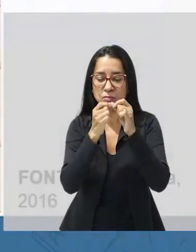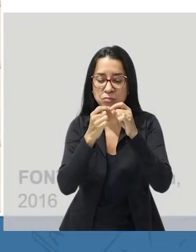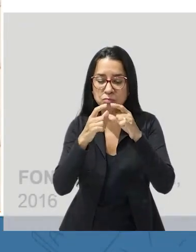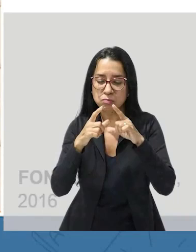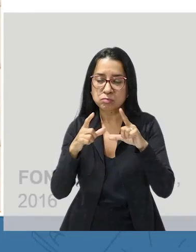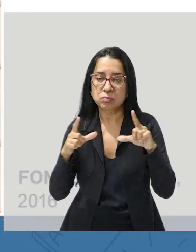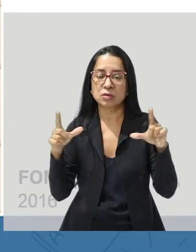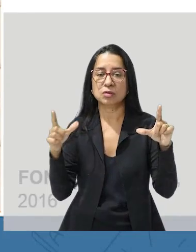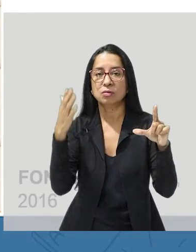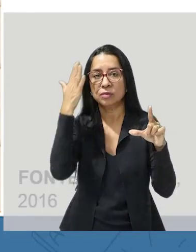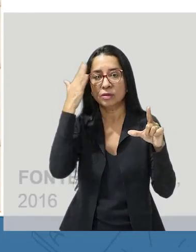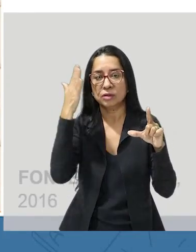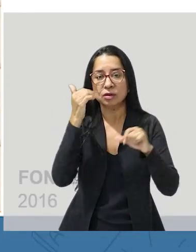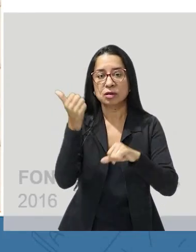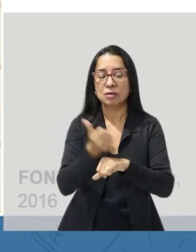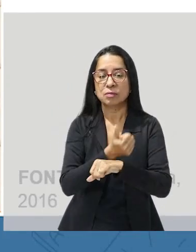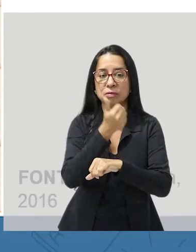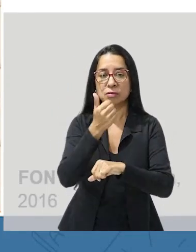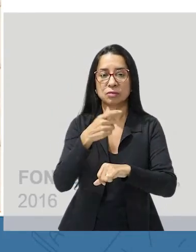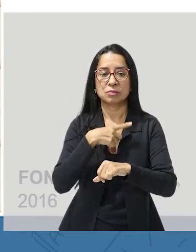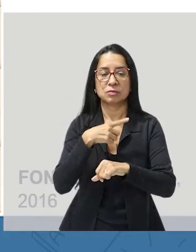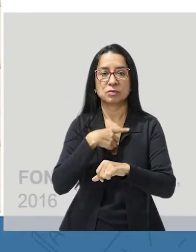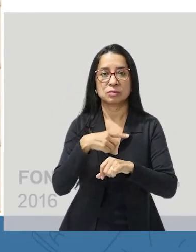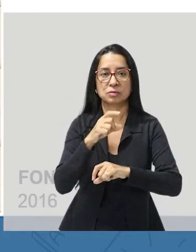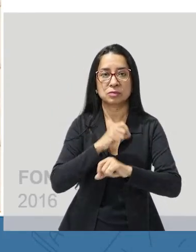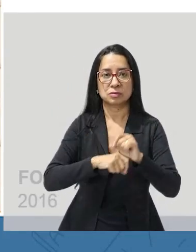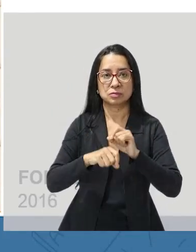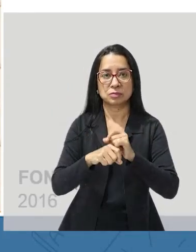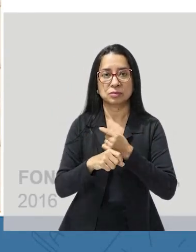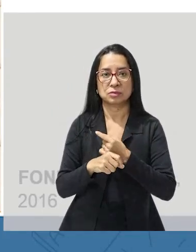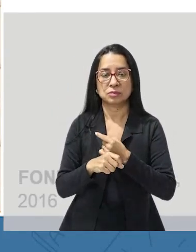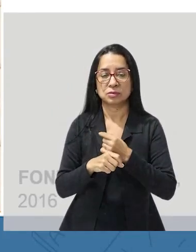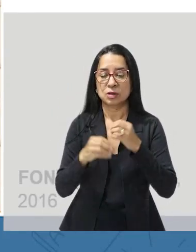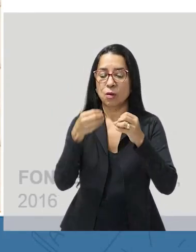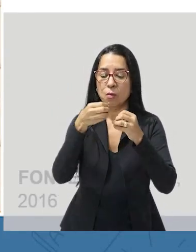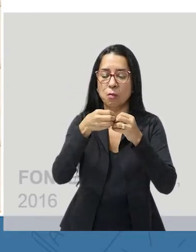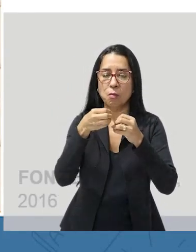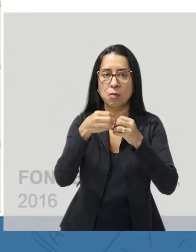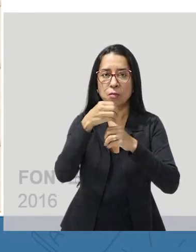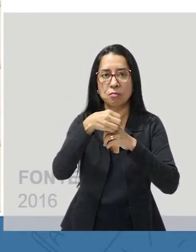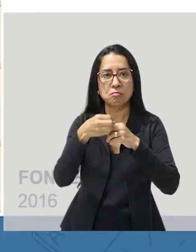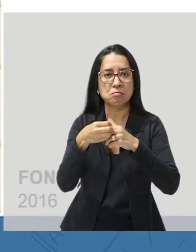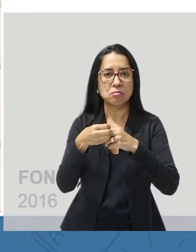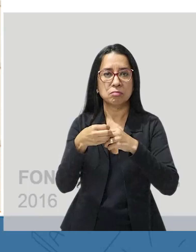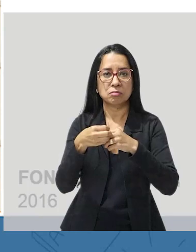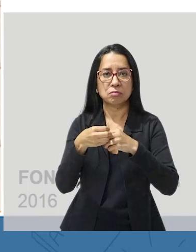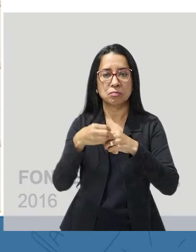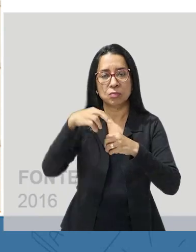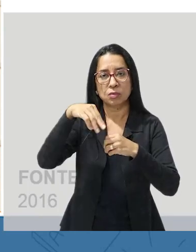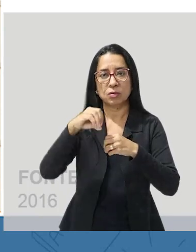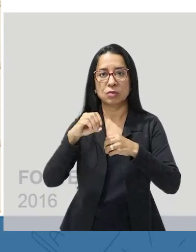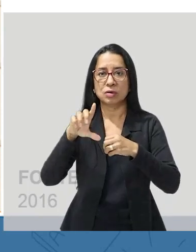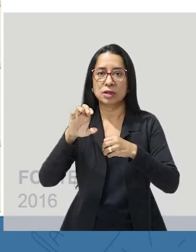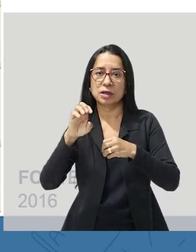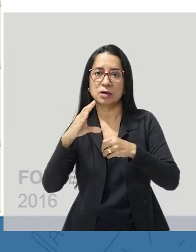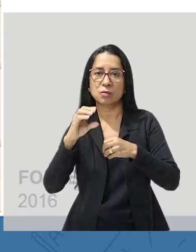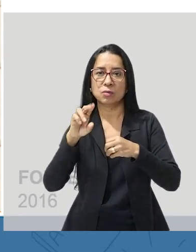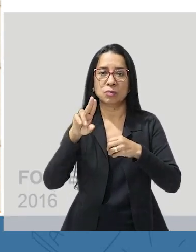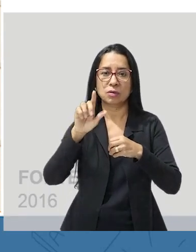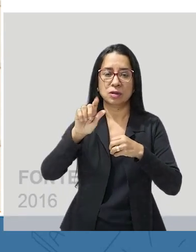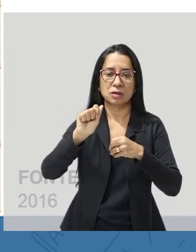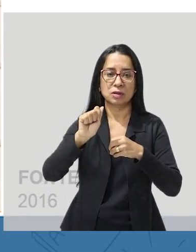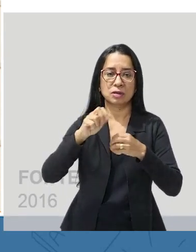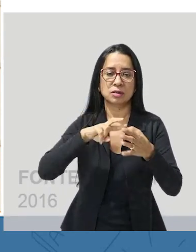entender melhor. Nós temos aqui, essa moléculazinha aqui, gente, é a